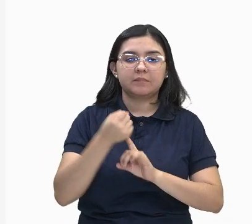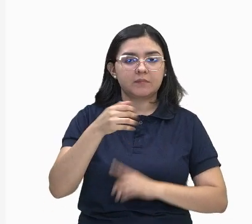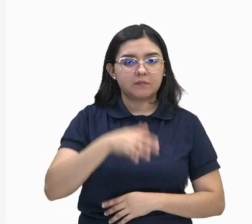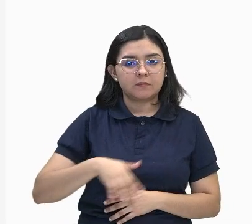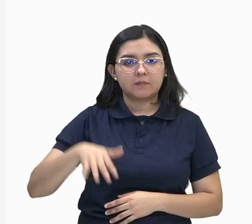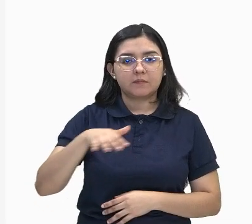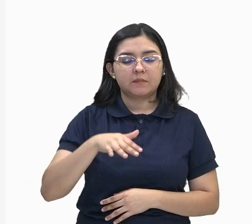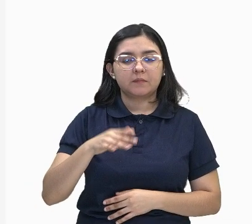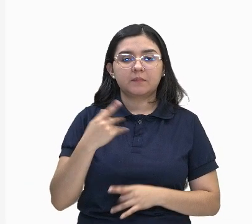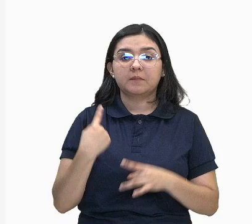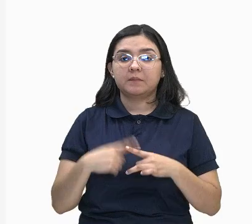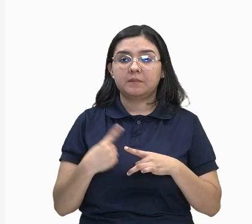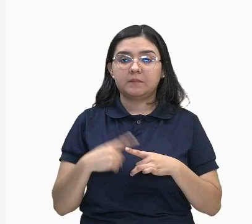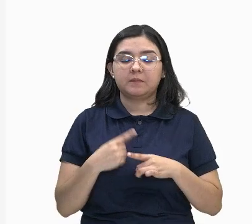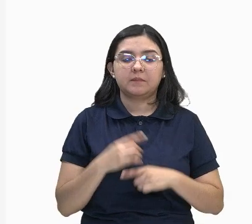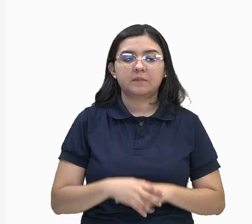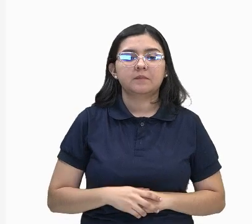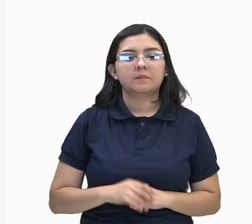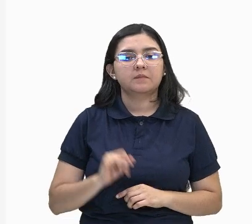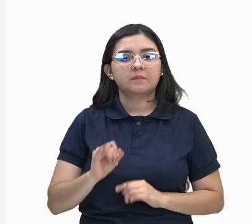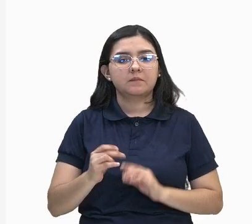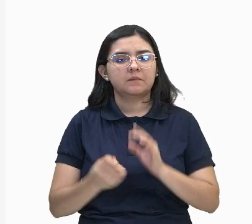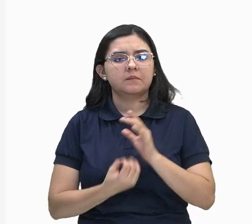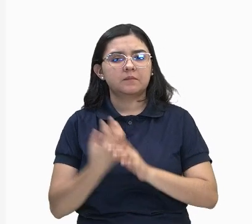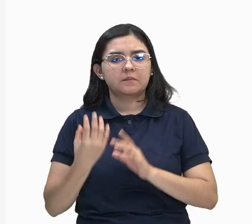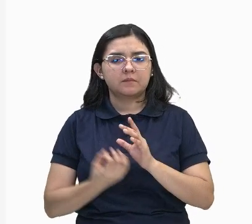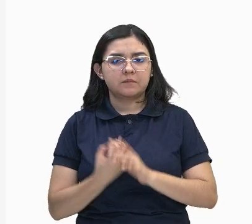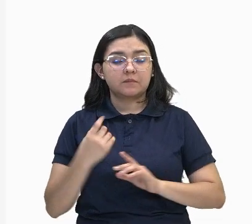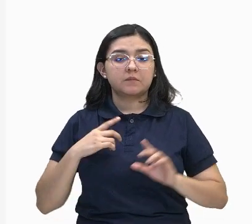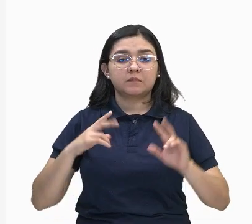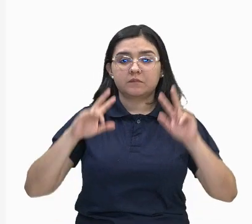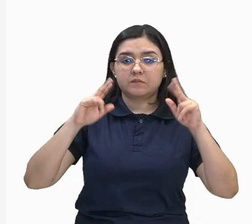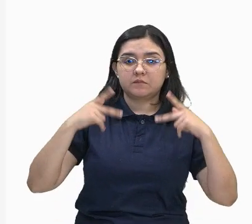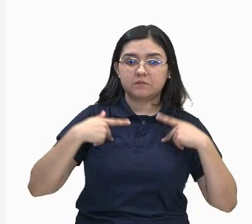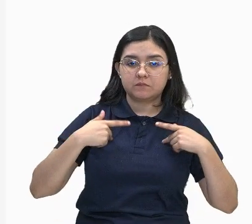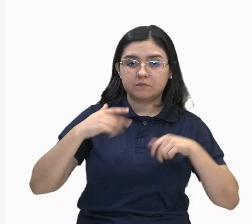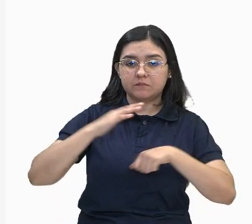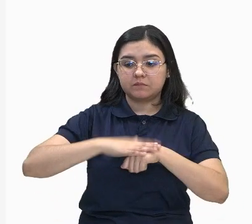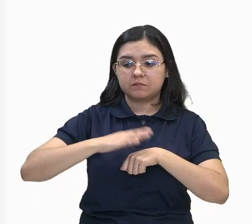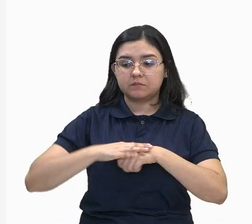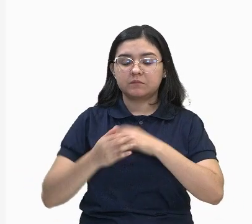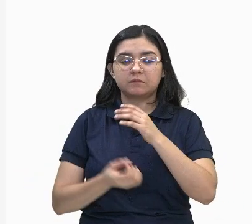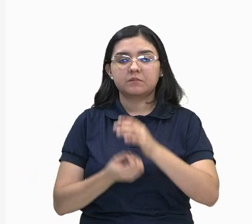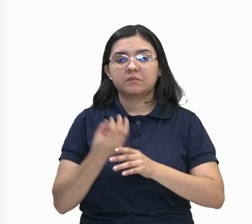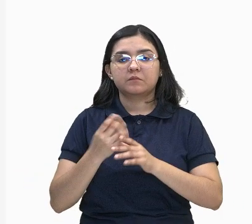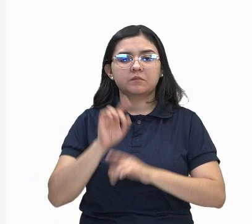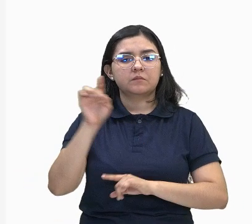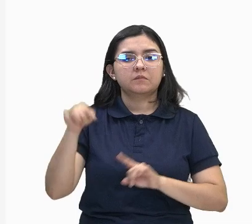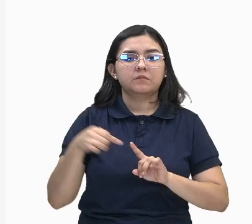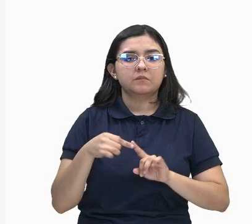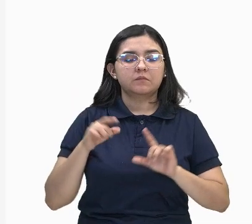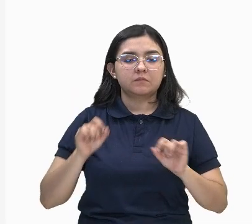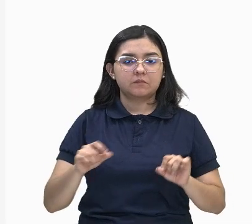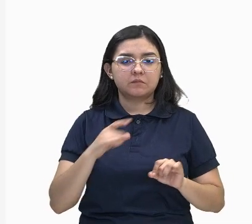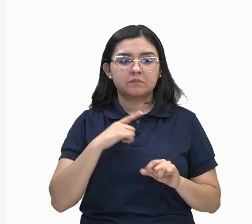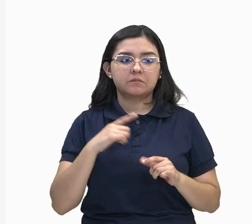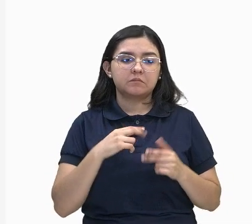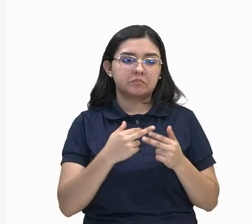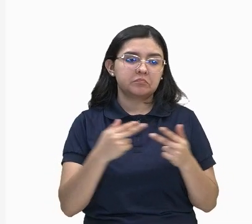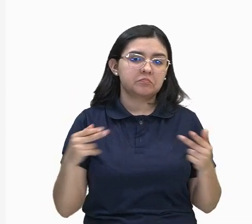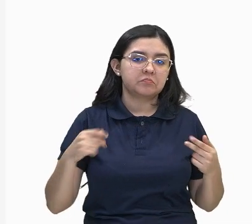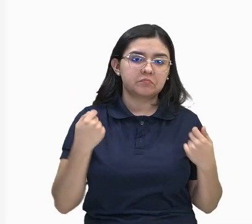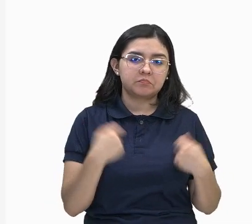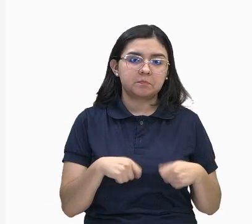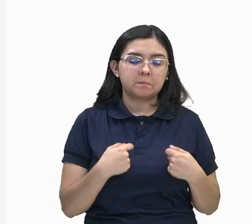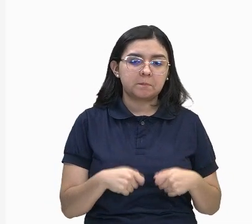todo. Porque quem produz são os seres humanos. Para quê? Para satisfação de